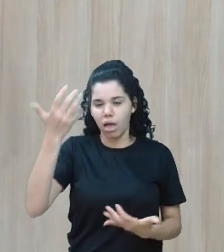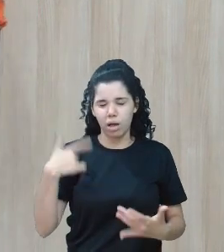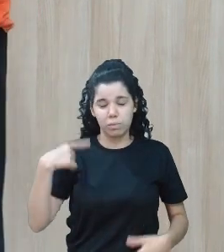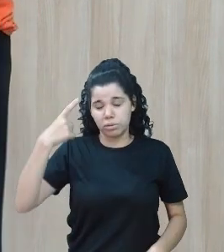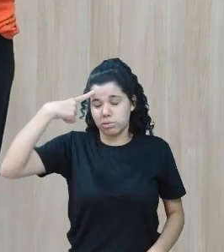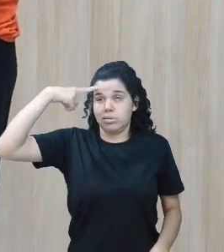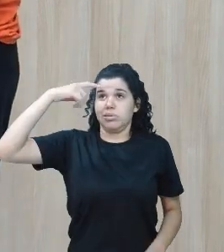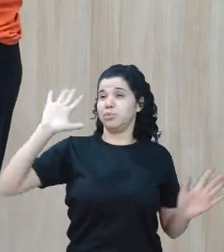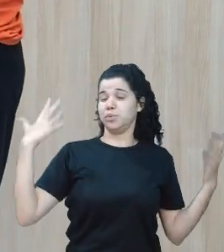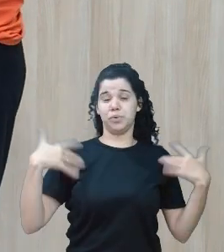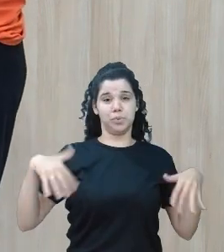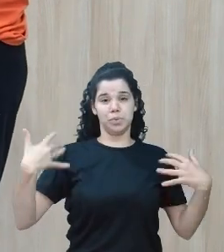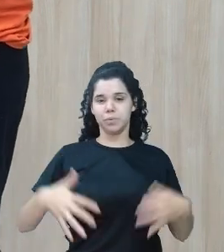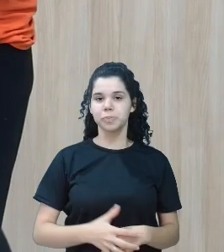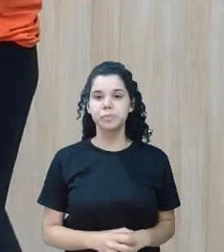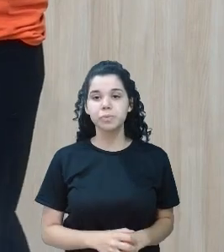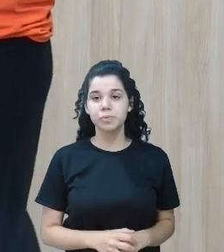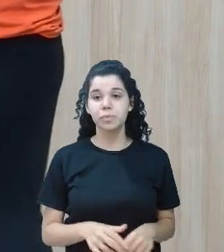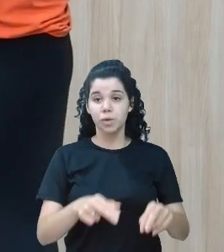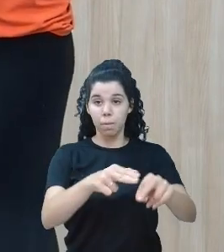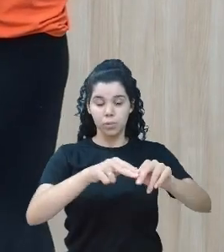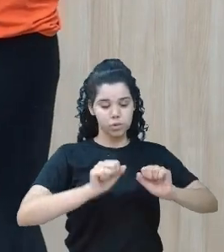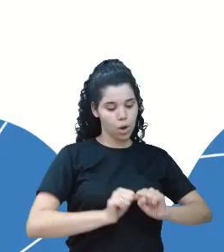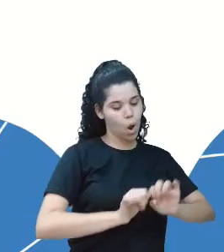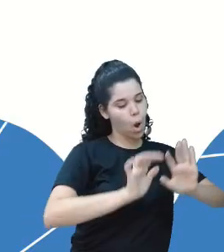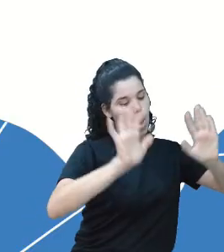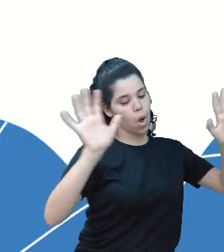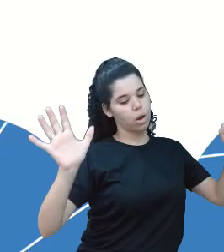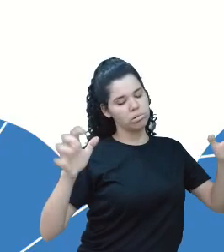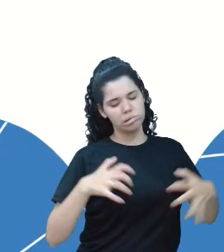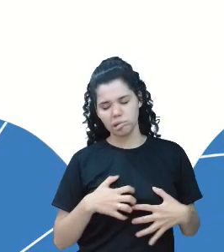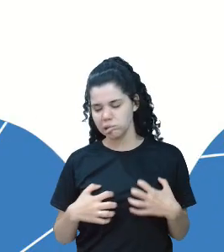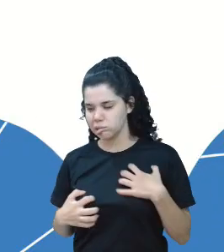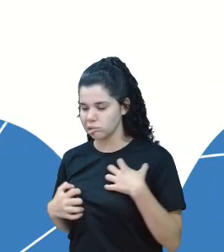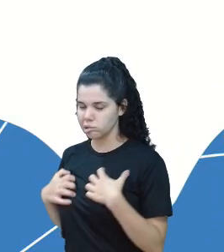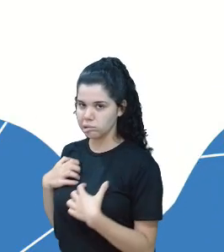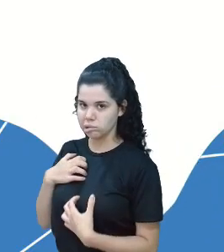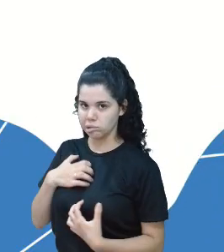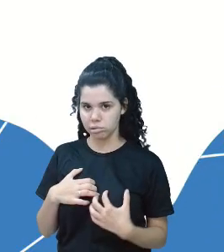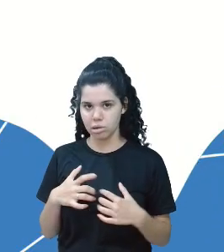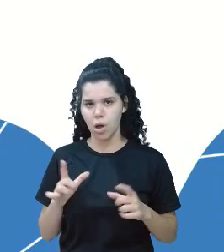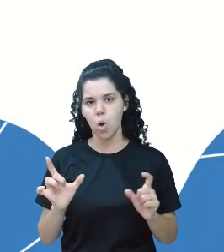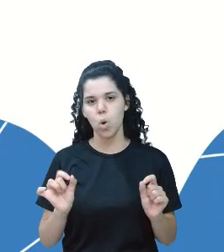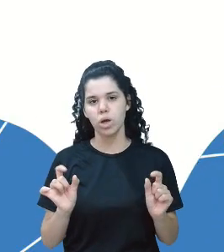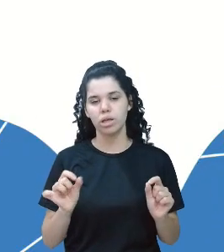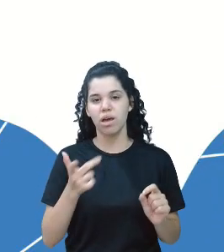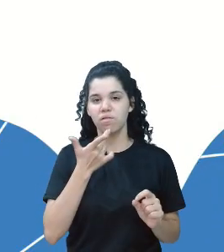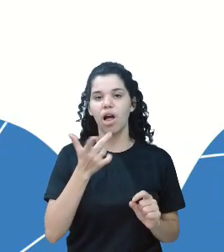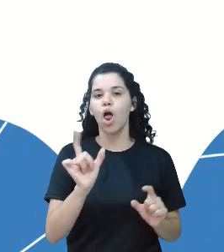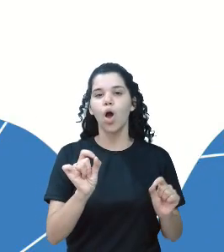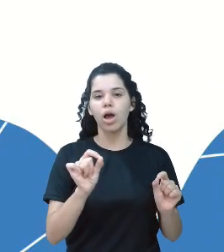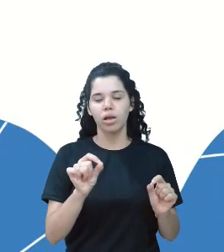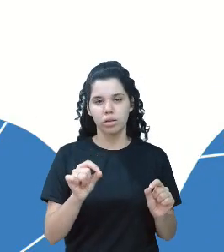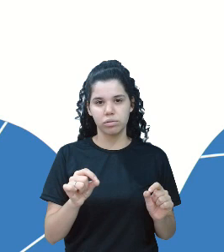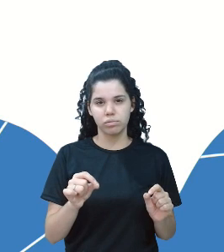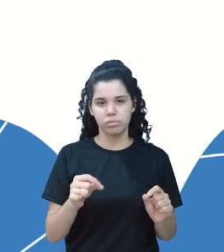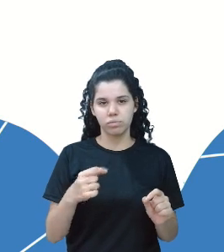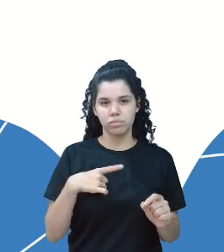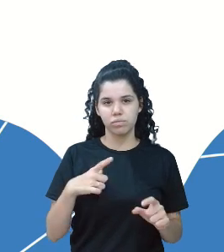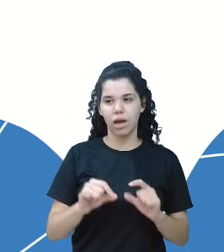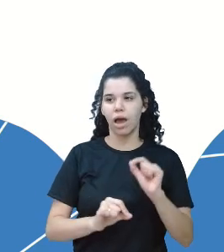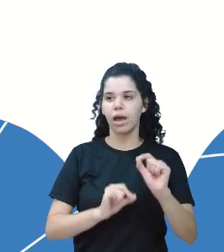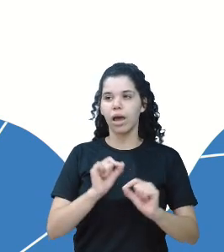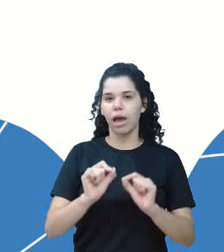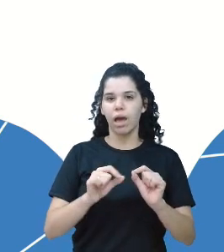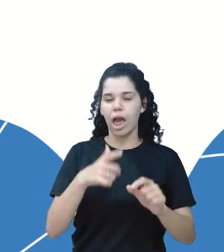né? Então, glória e agonia, ou seja, é como se ele estivesse dizendo, você vai do